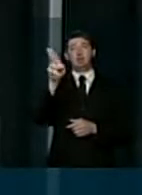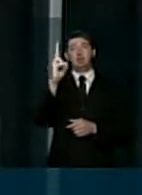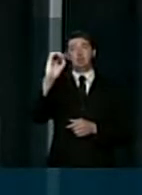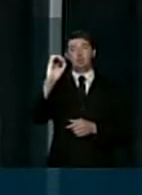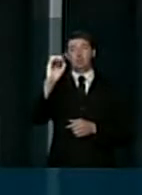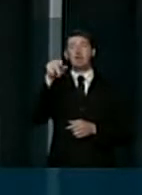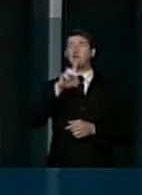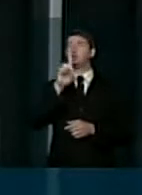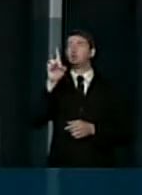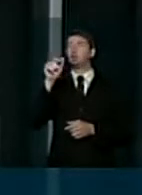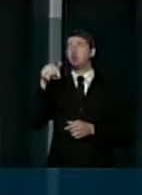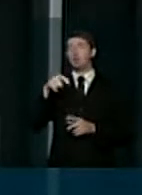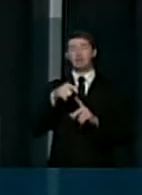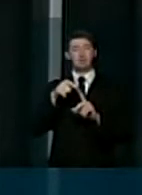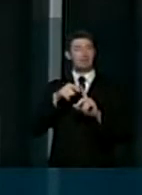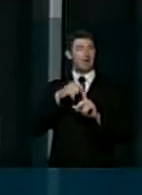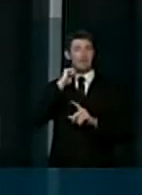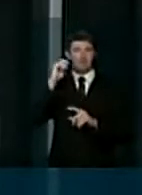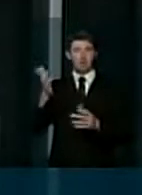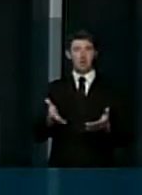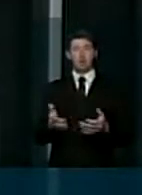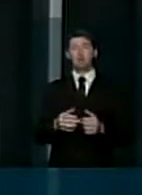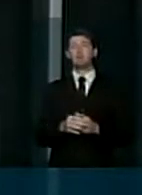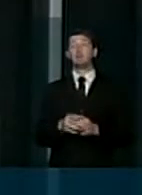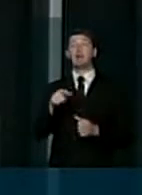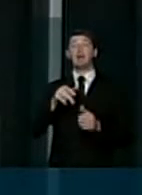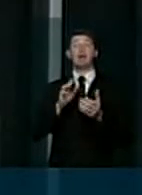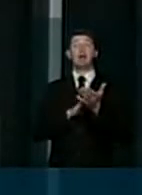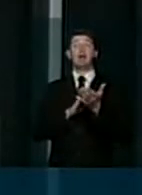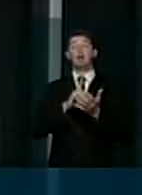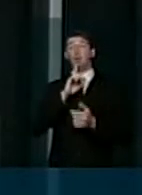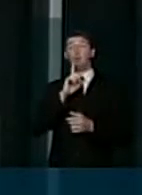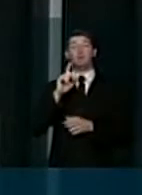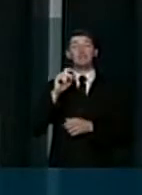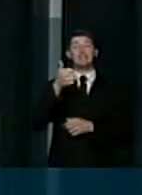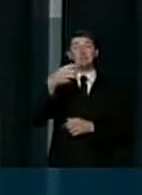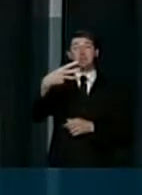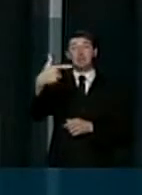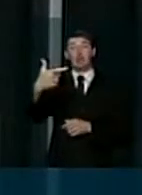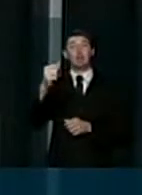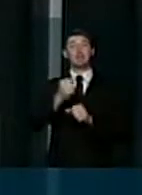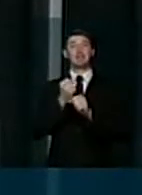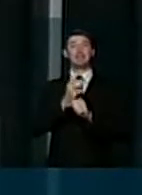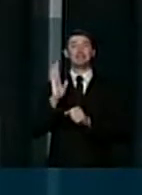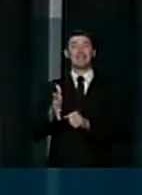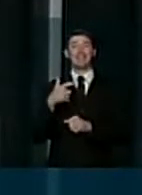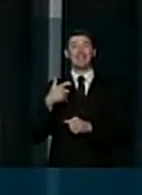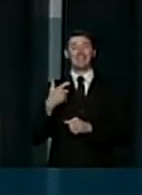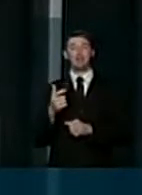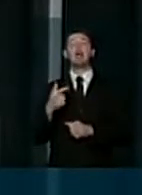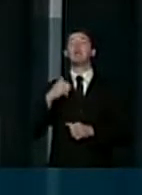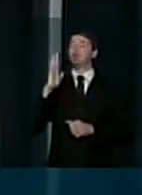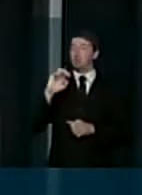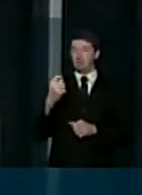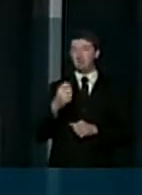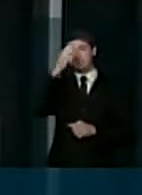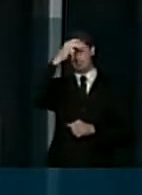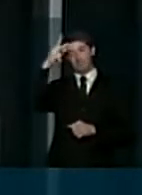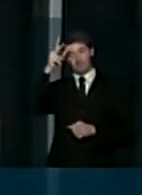próximos dias e nesse mês de abril, comemora o seu aniversário de 132 anos. Eu tive a oportunidade de ser prefeito daquela